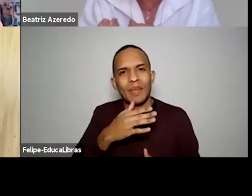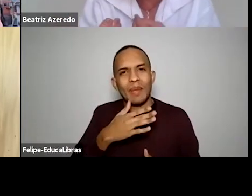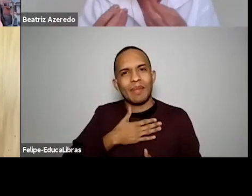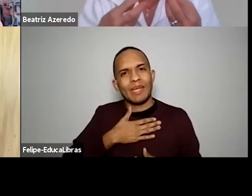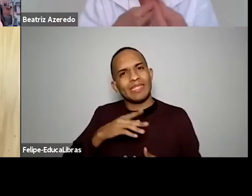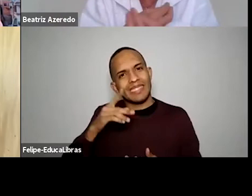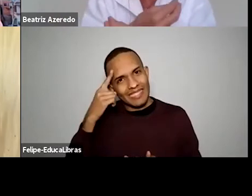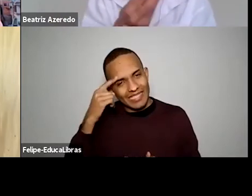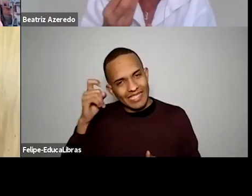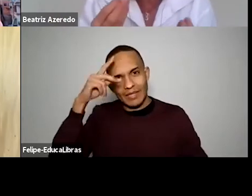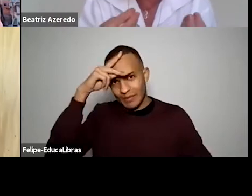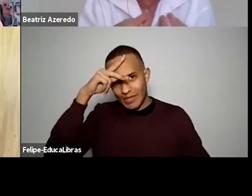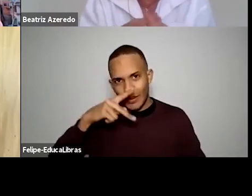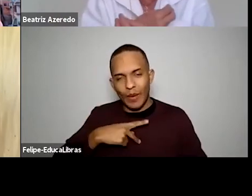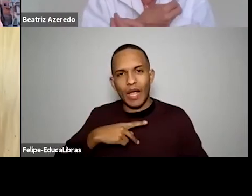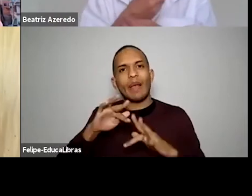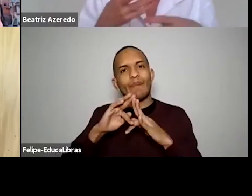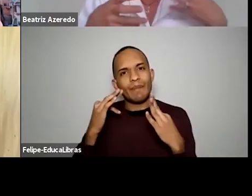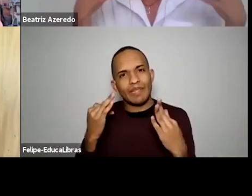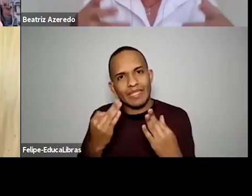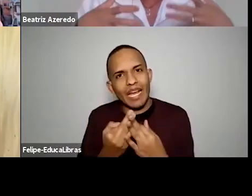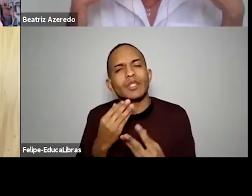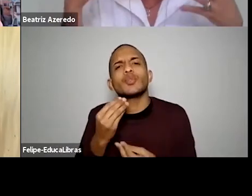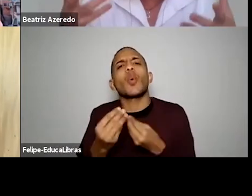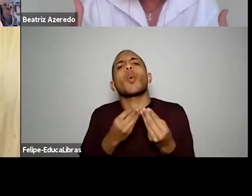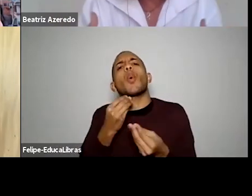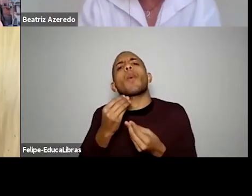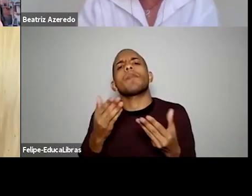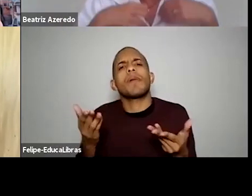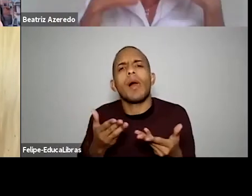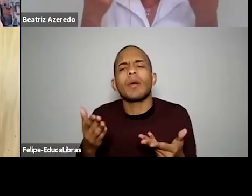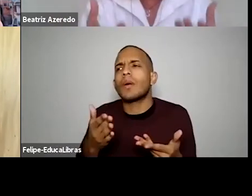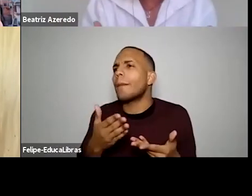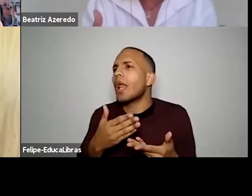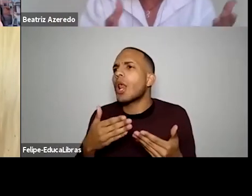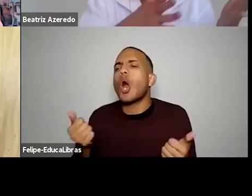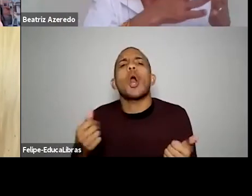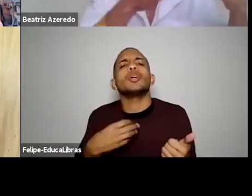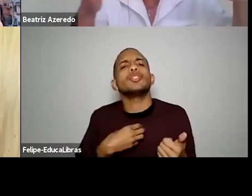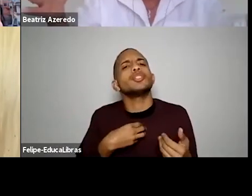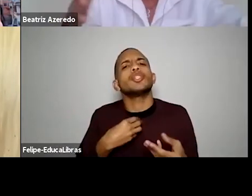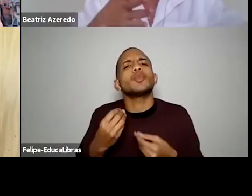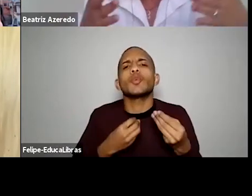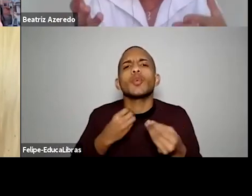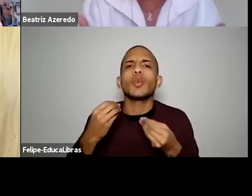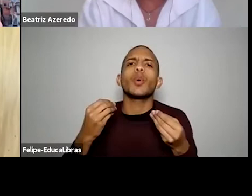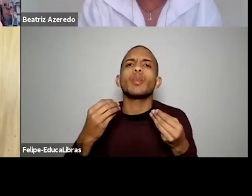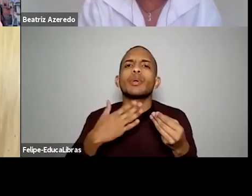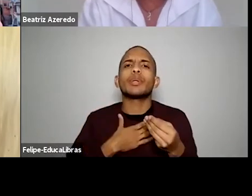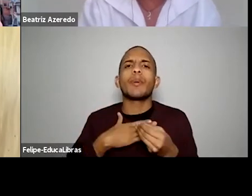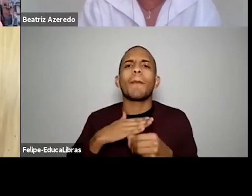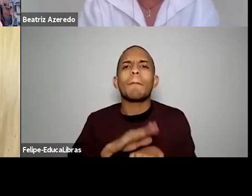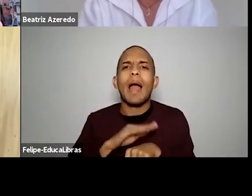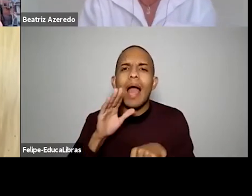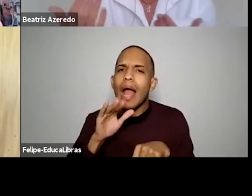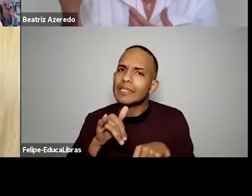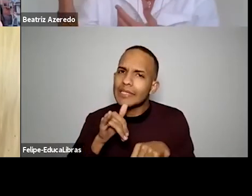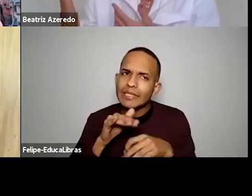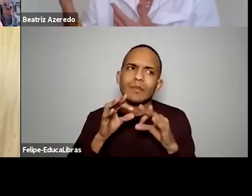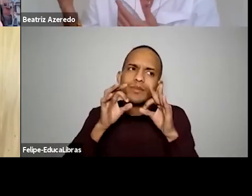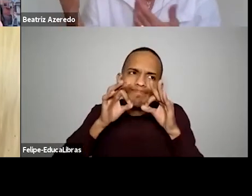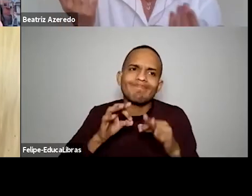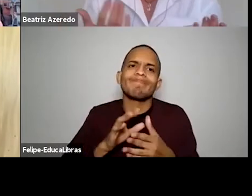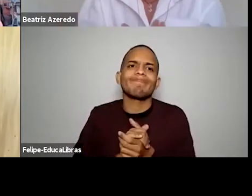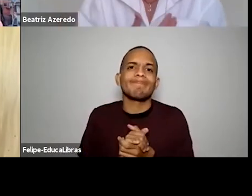e familiares, como é que eu mudo, como é que eu, sei lá, melhoro, né? Como é que eu dou mais e aonde é mais certeiro.